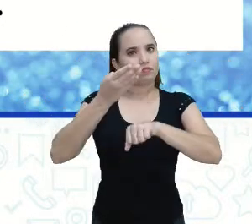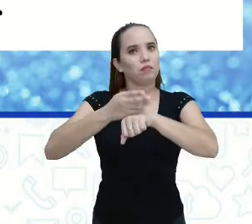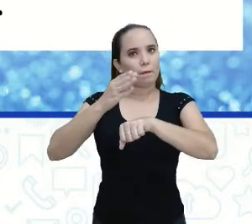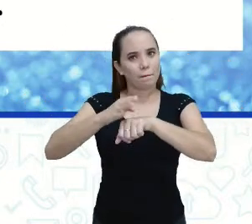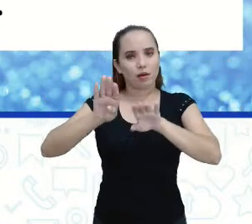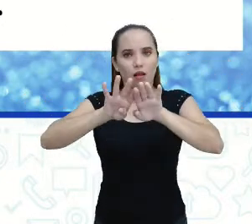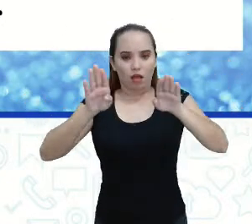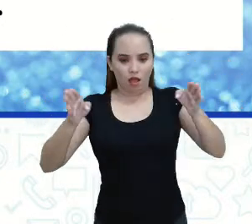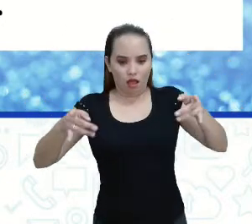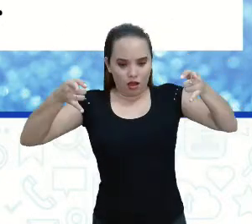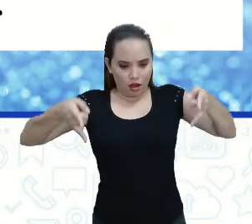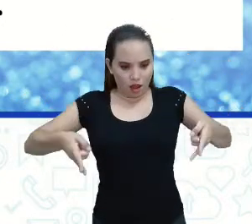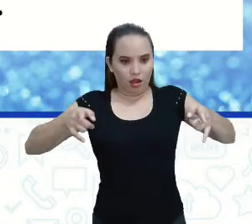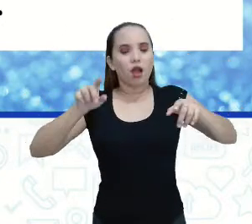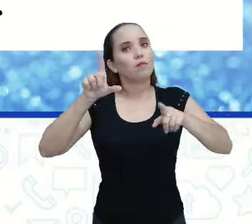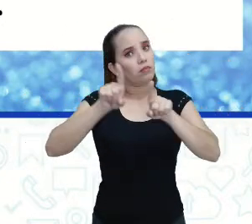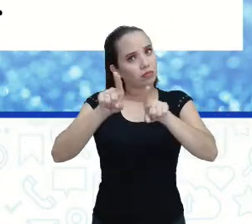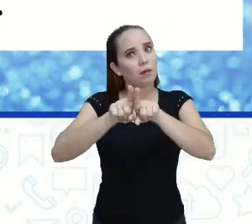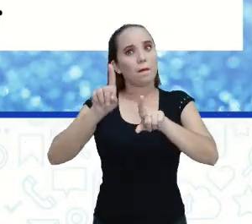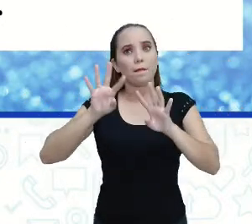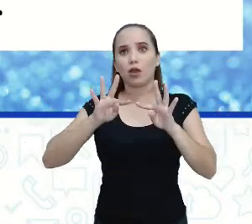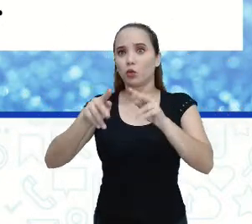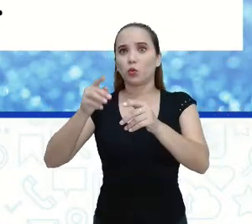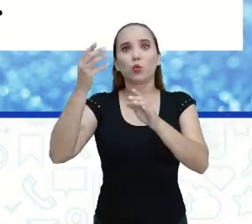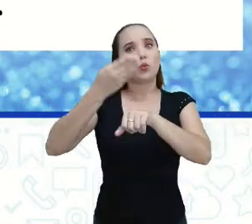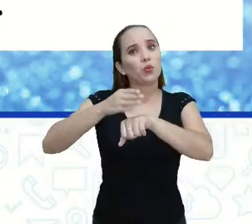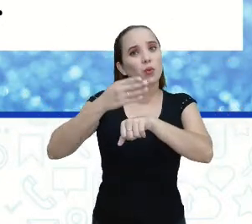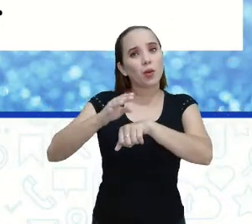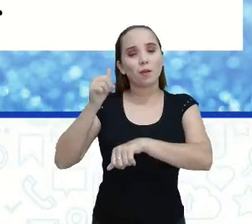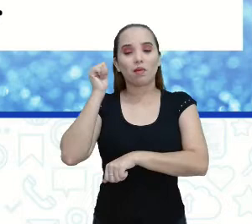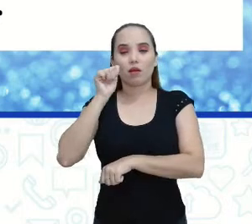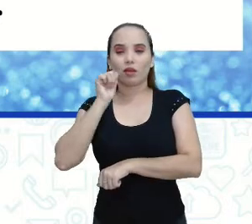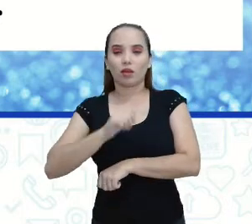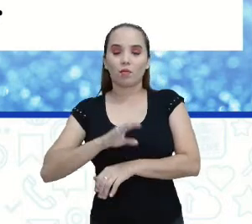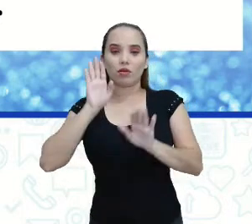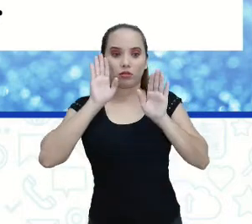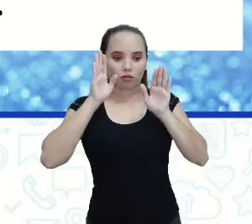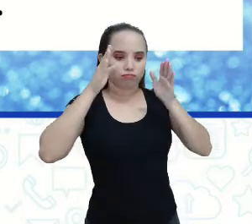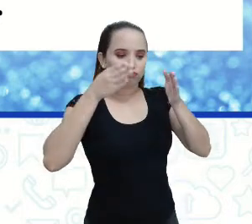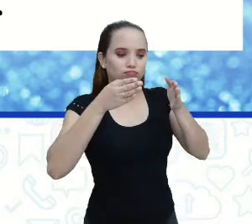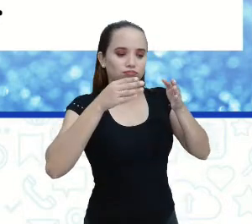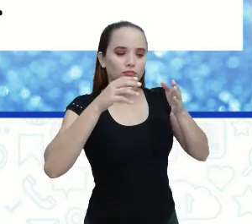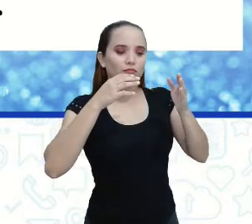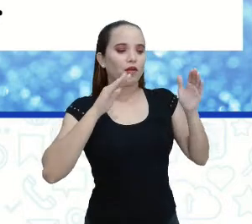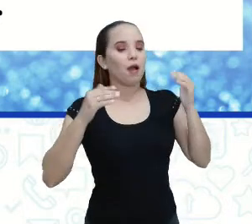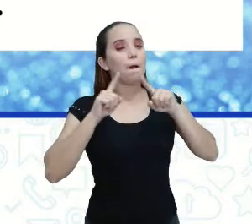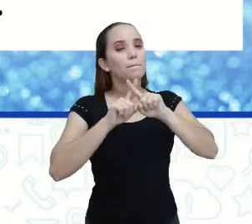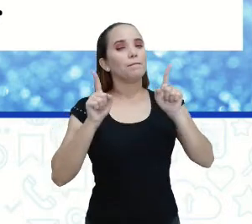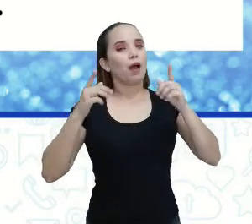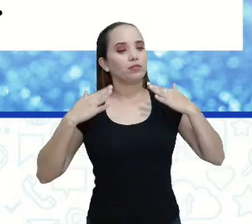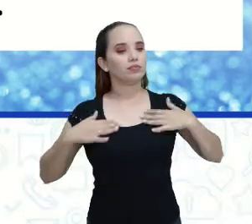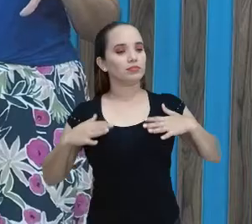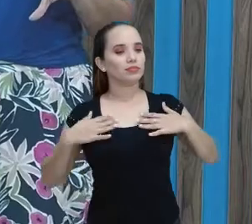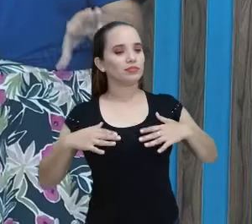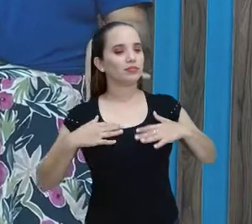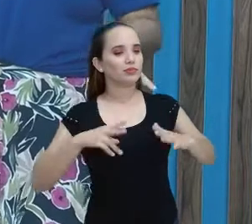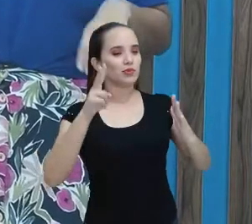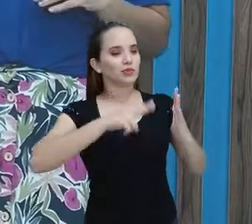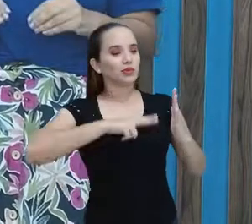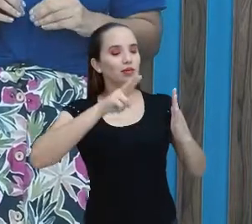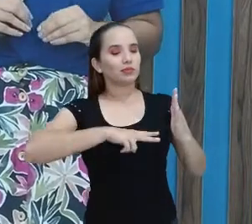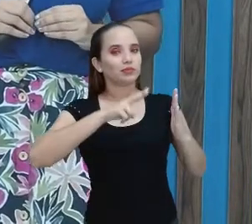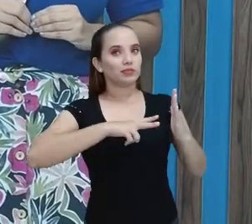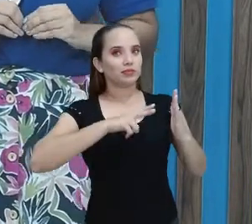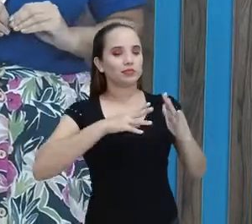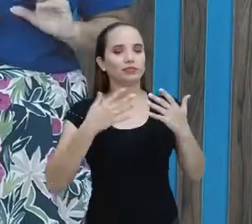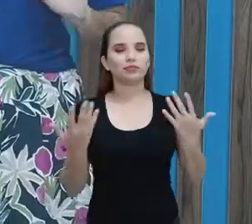brancas. A mulher parece concentrada e relaxada com a sua leitura. Então vejam aqui, eu fiz um